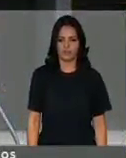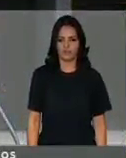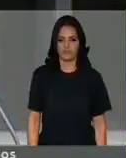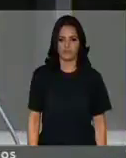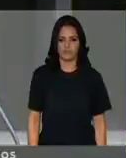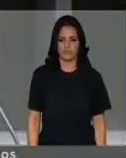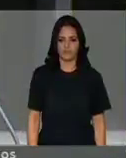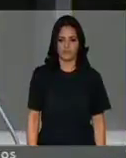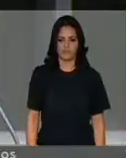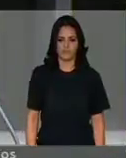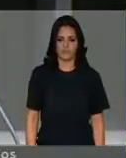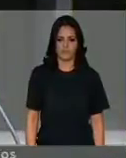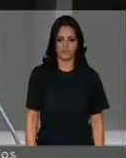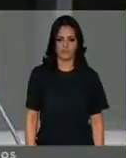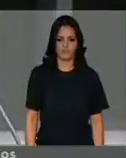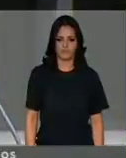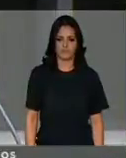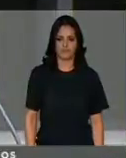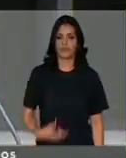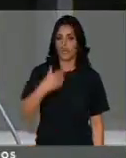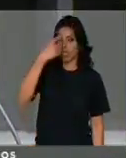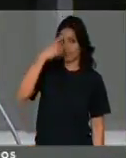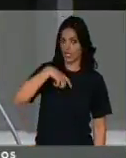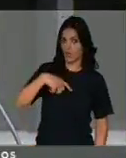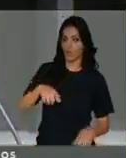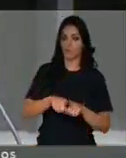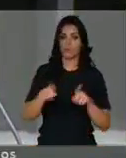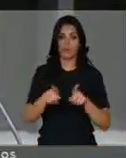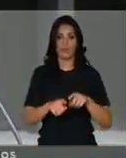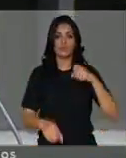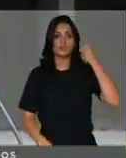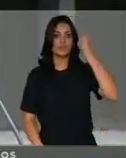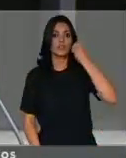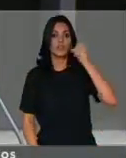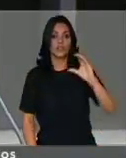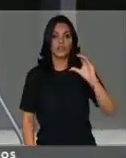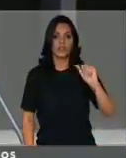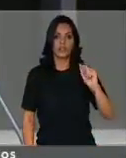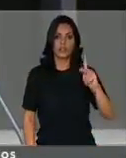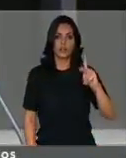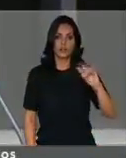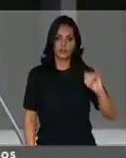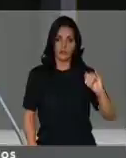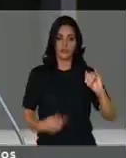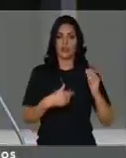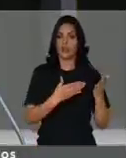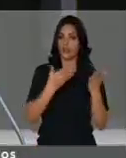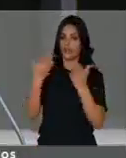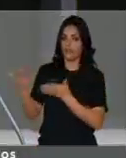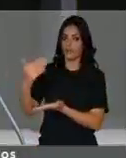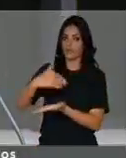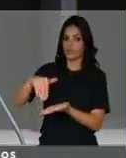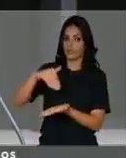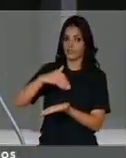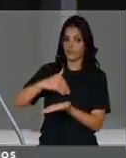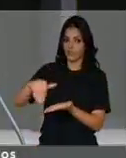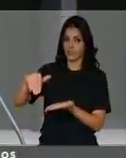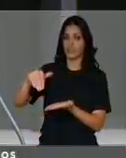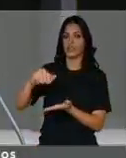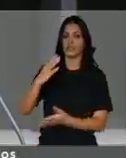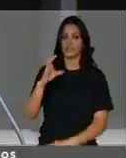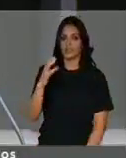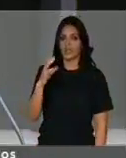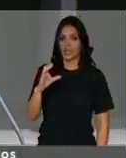e Palicur, eu e o senador Capi levamos à Secretaria de Estado do Amapá